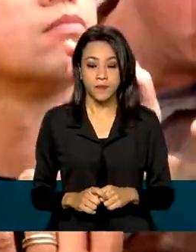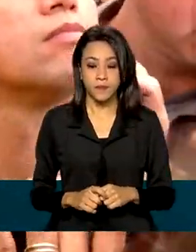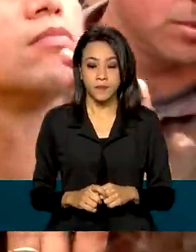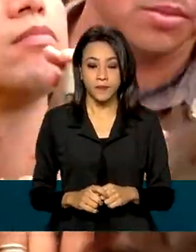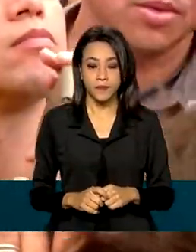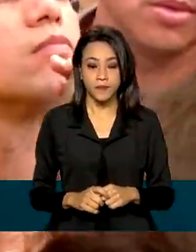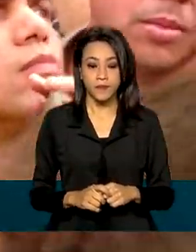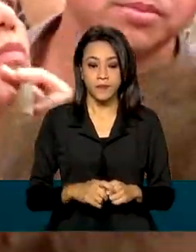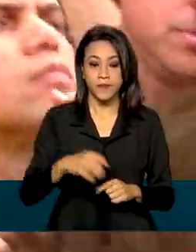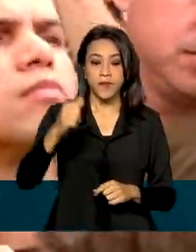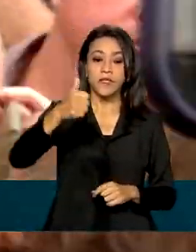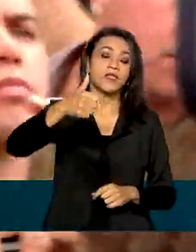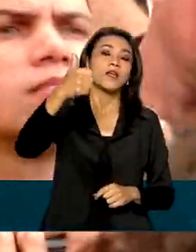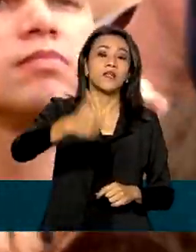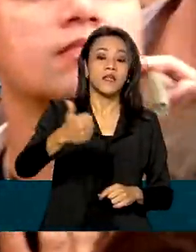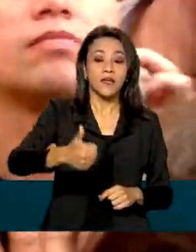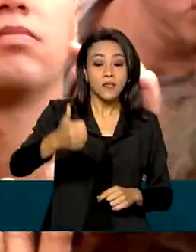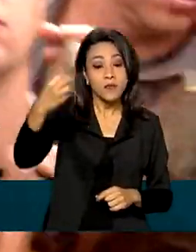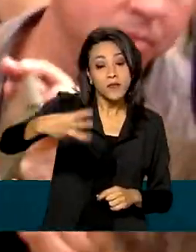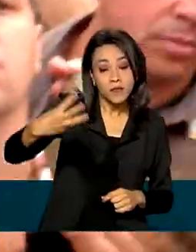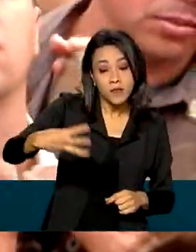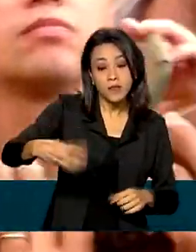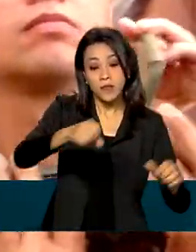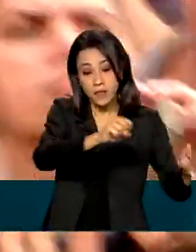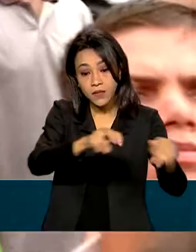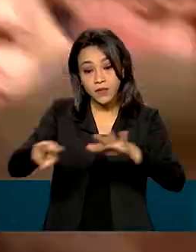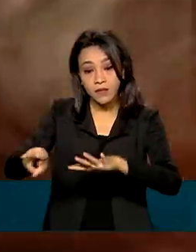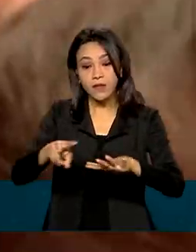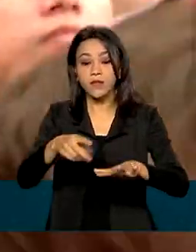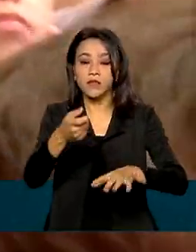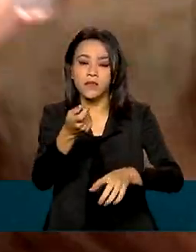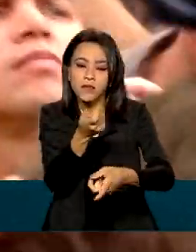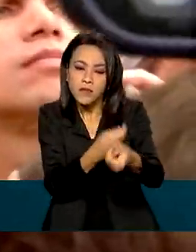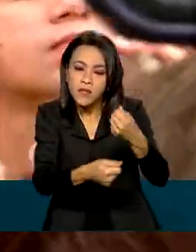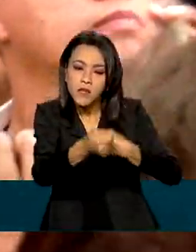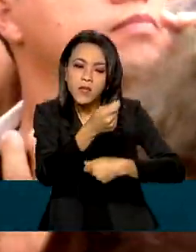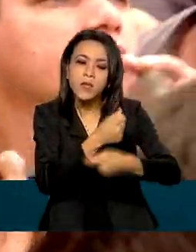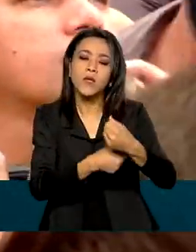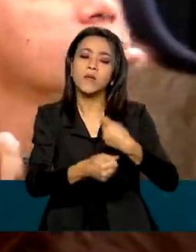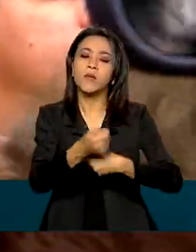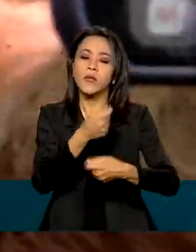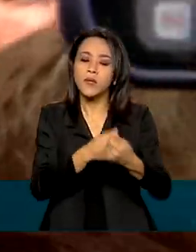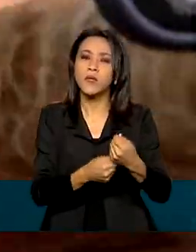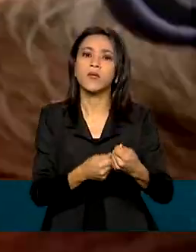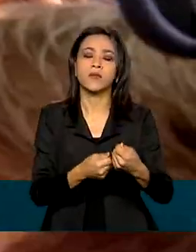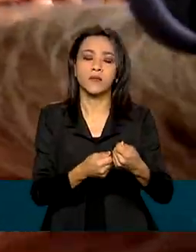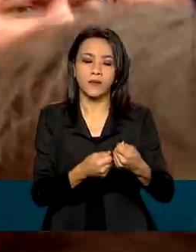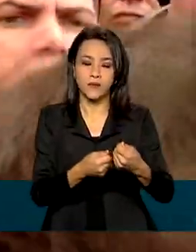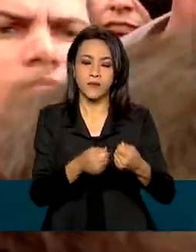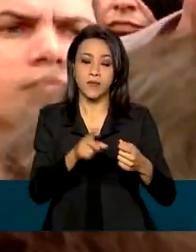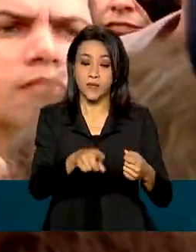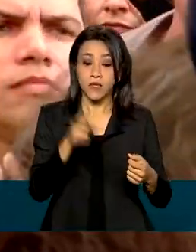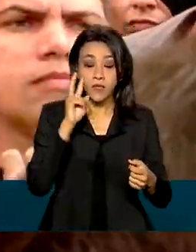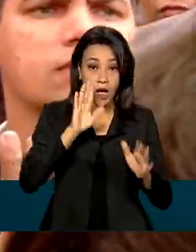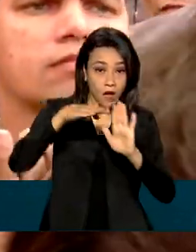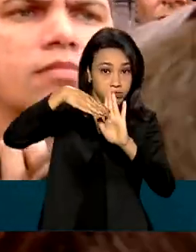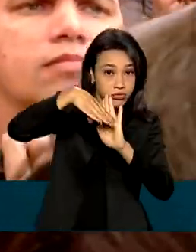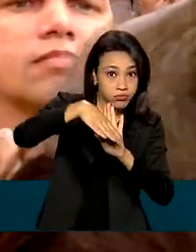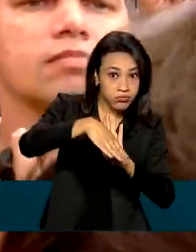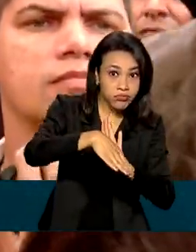Pela 13ª semana consecutiva, o mundo da economia são revistos para mais, emprego